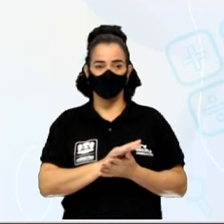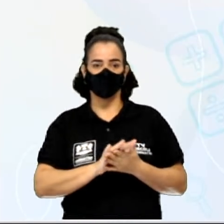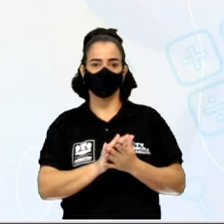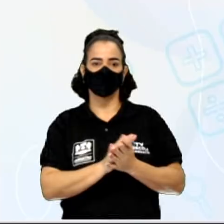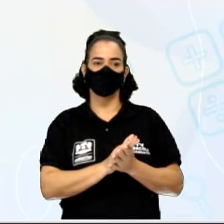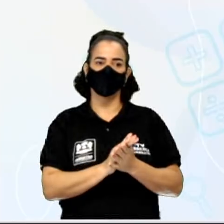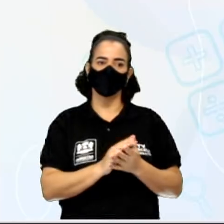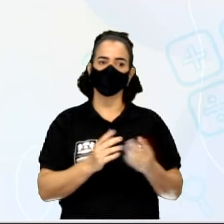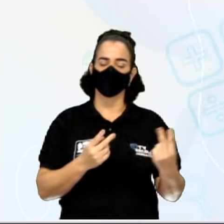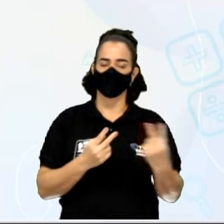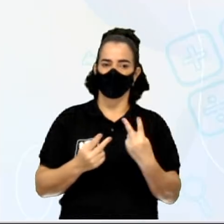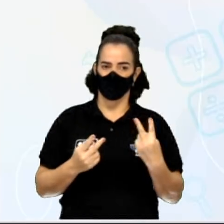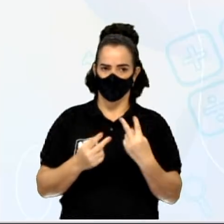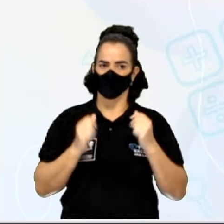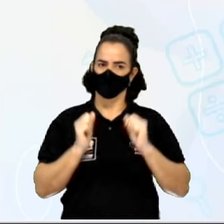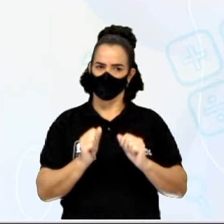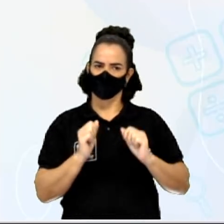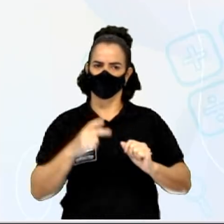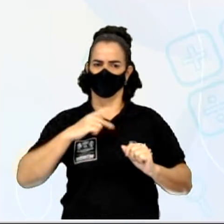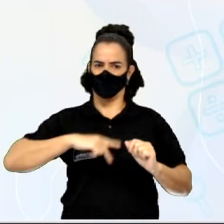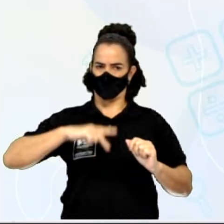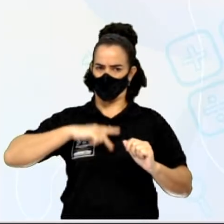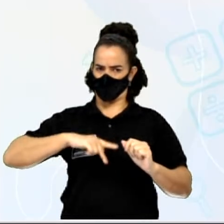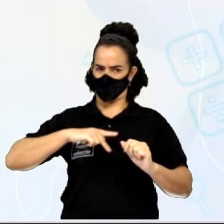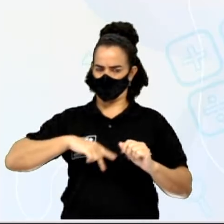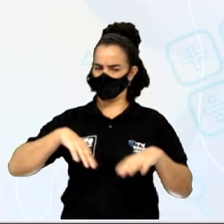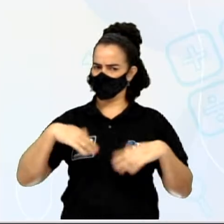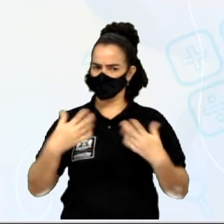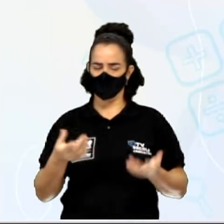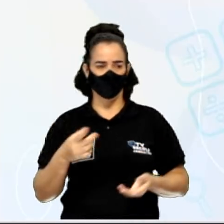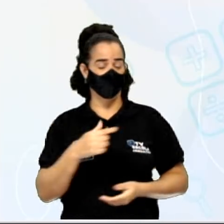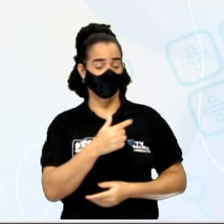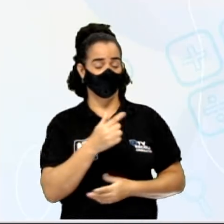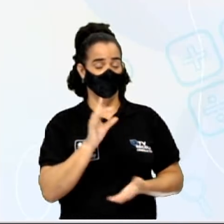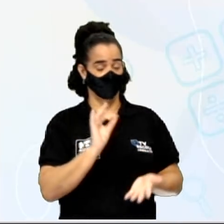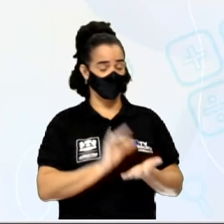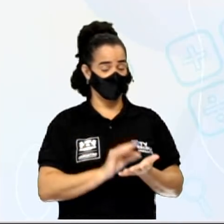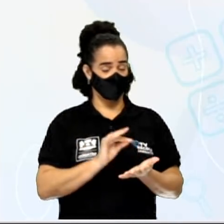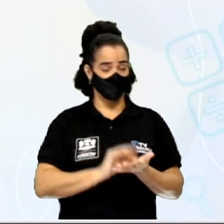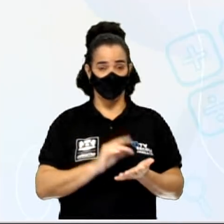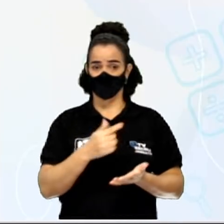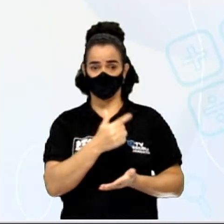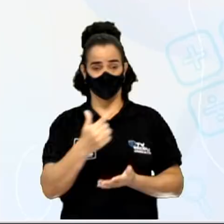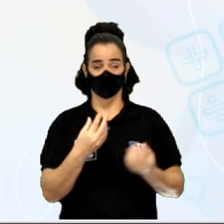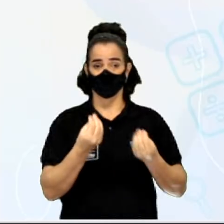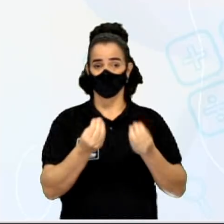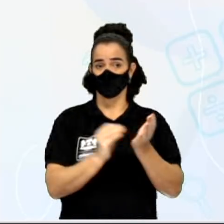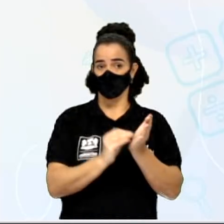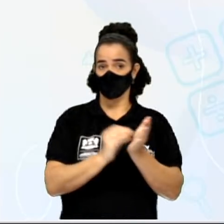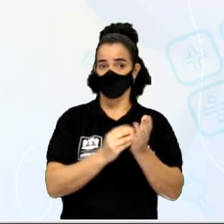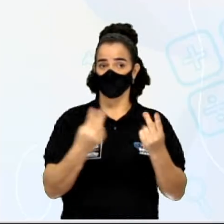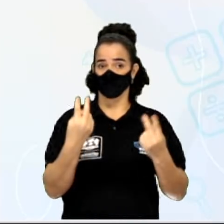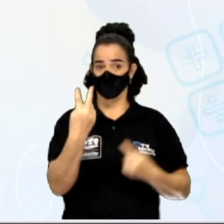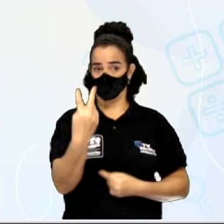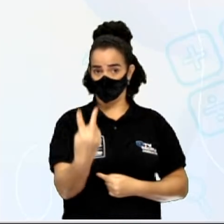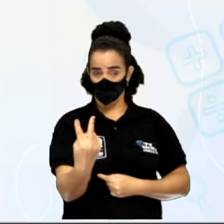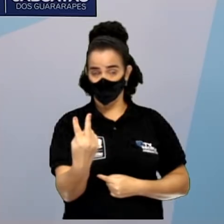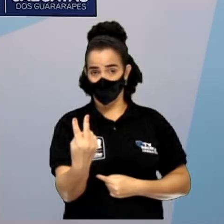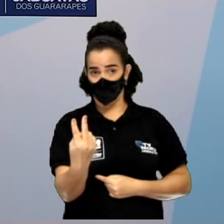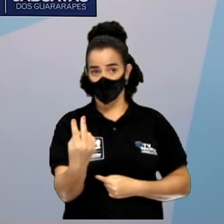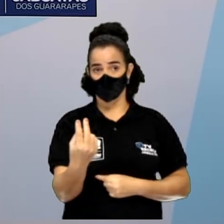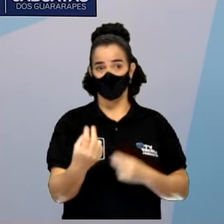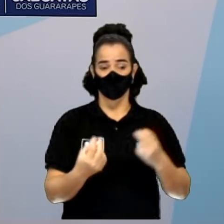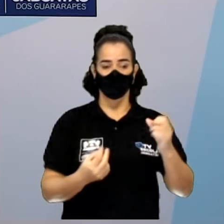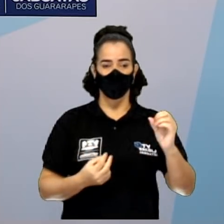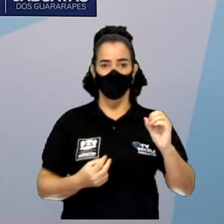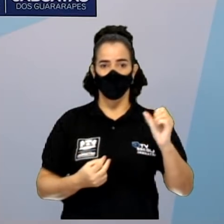classificados como pronomes. Na verdade, pessoal, não dá para a gente classificar os dois como pronomes, né? Porque aqui, ó, os